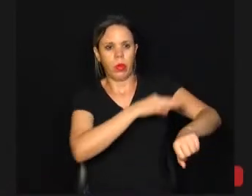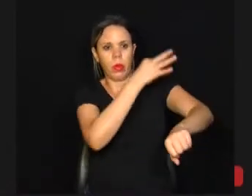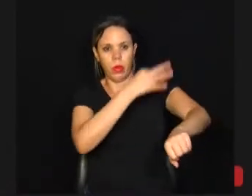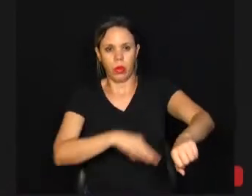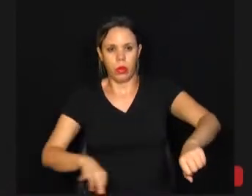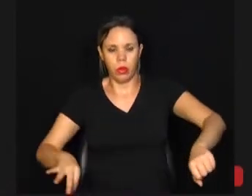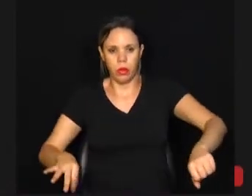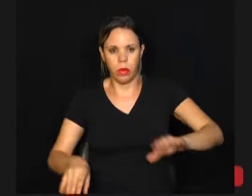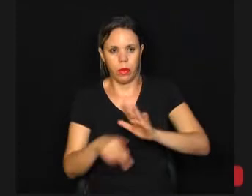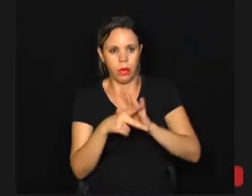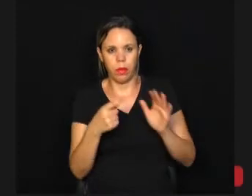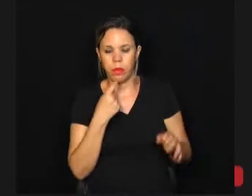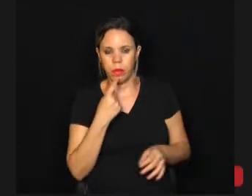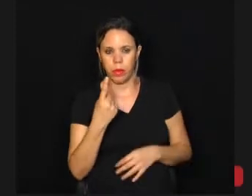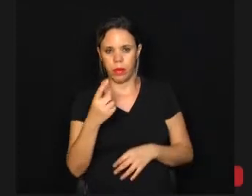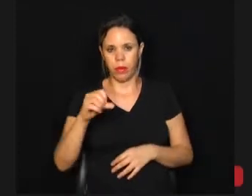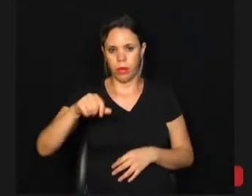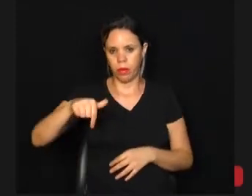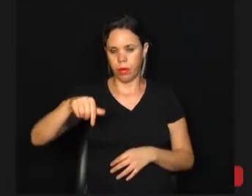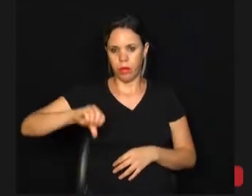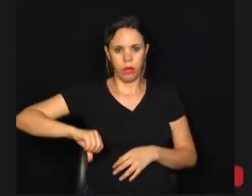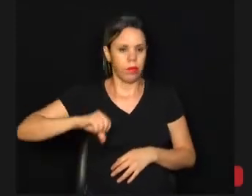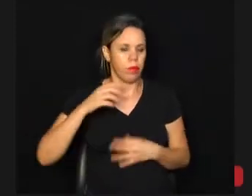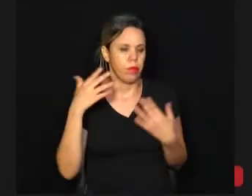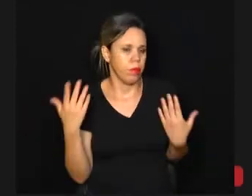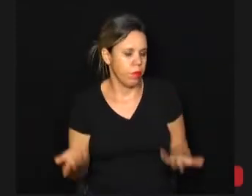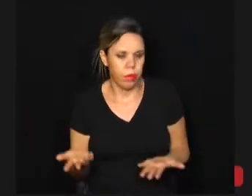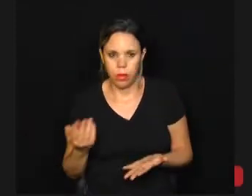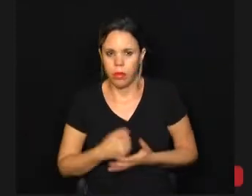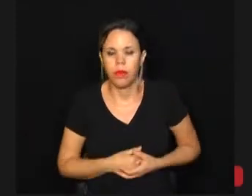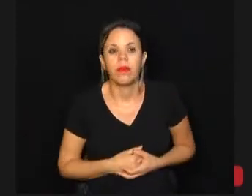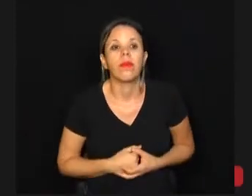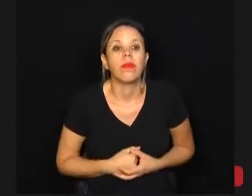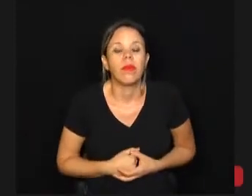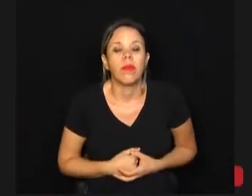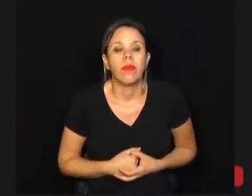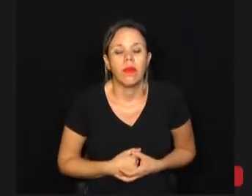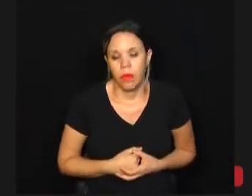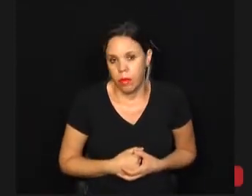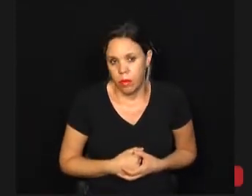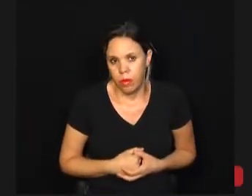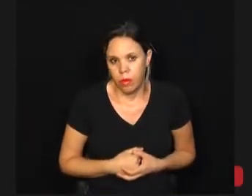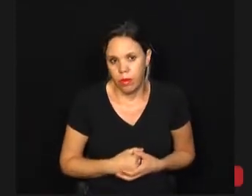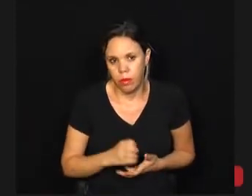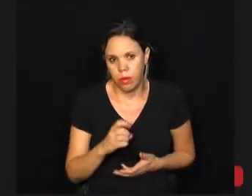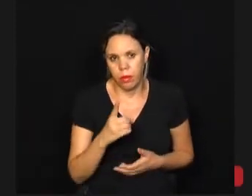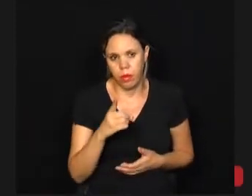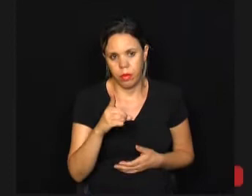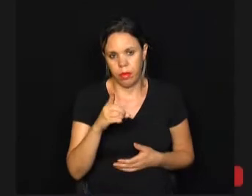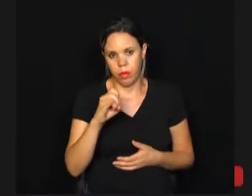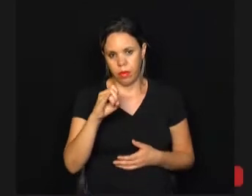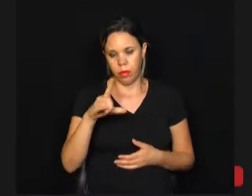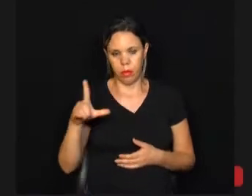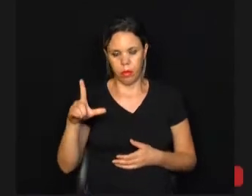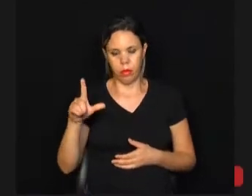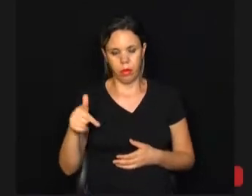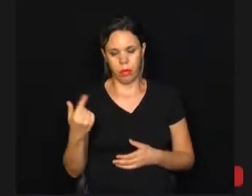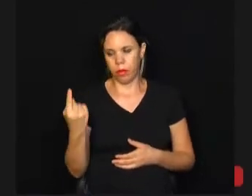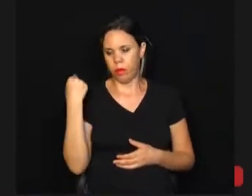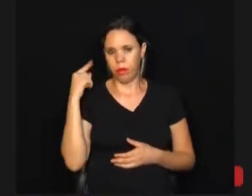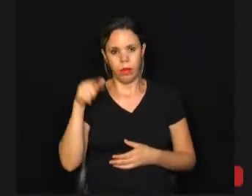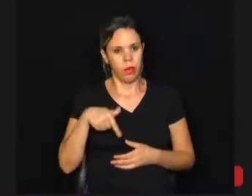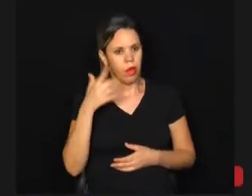Municipal, em 1979. O nobre edil, à época, né, considerou que era